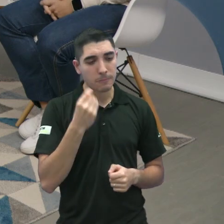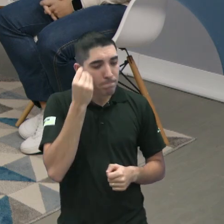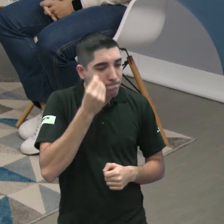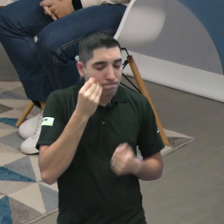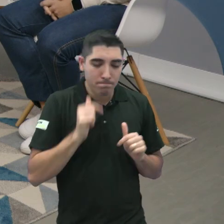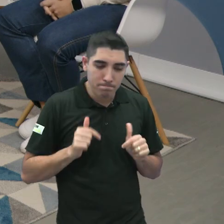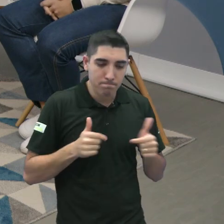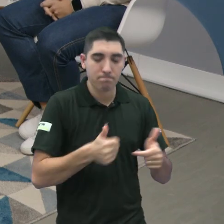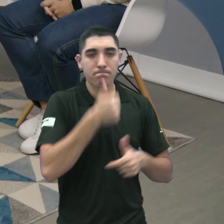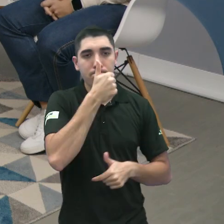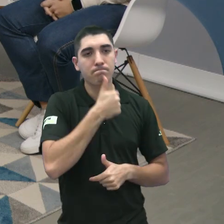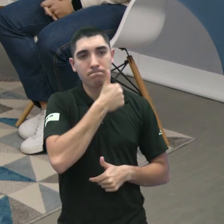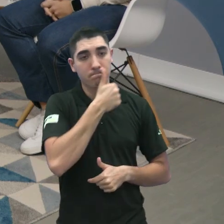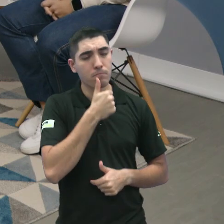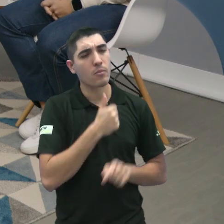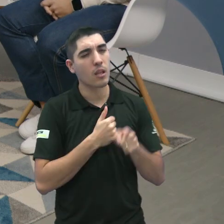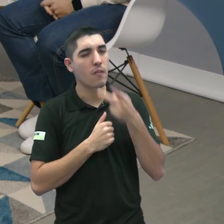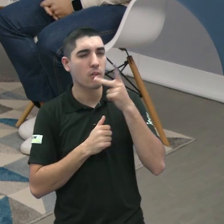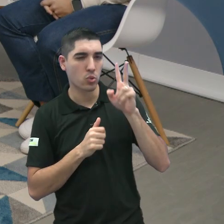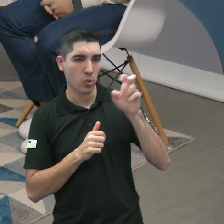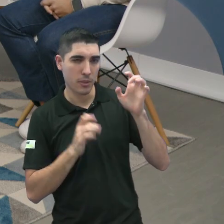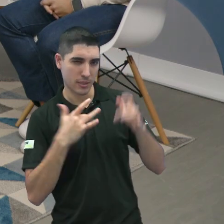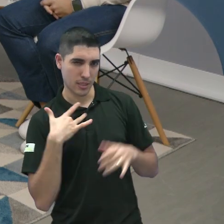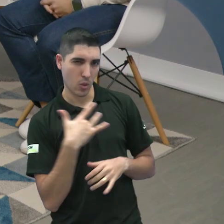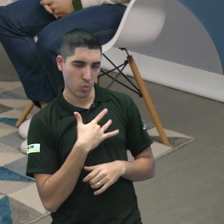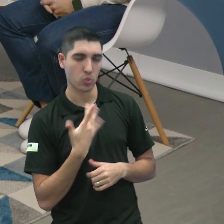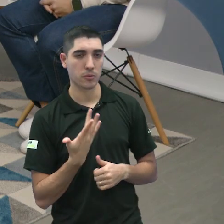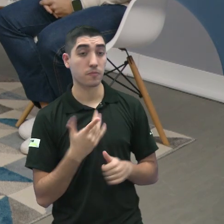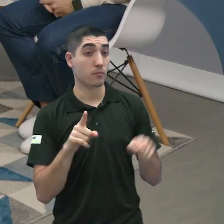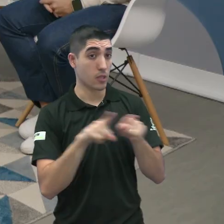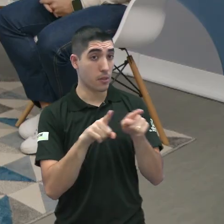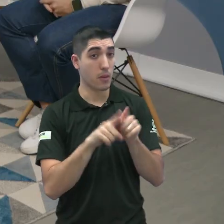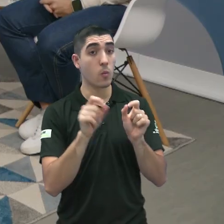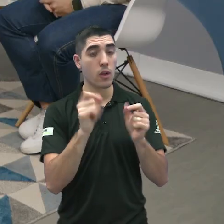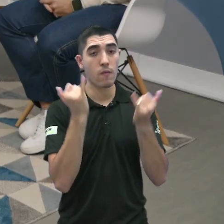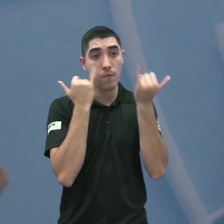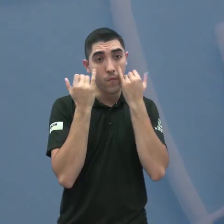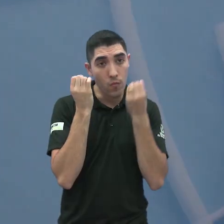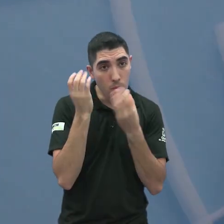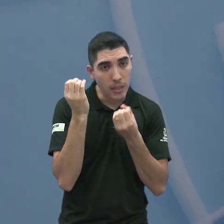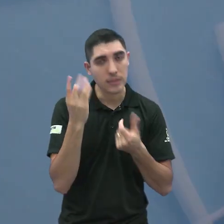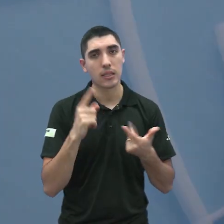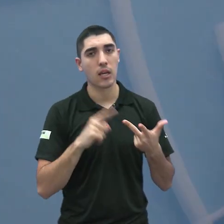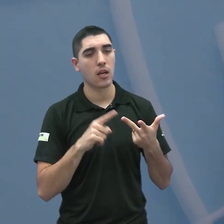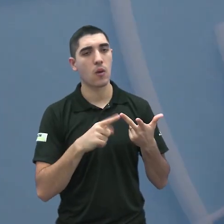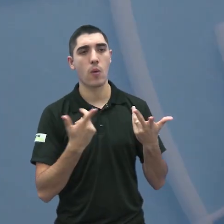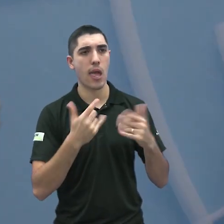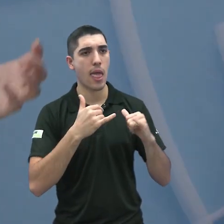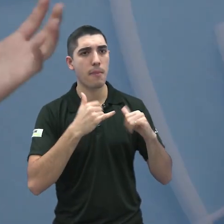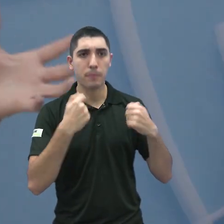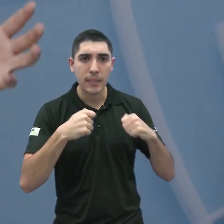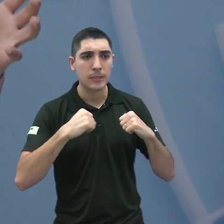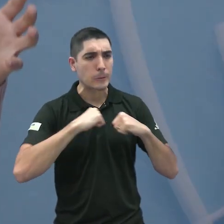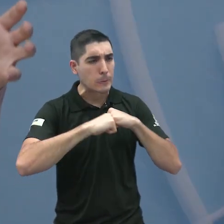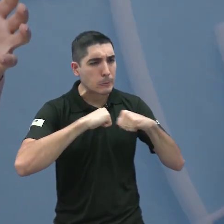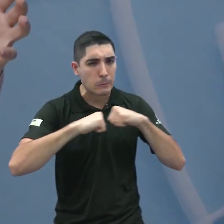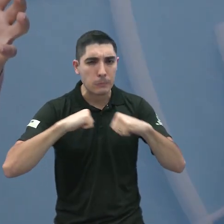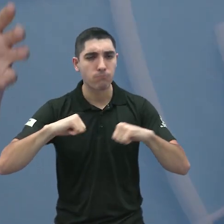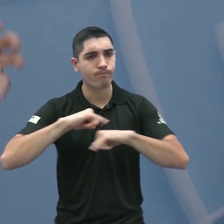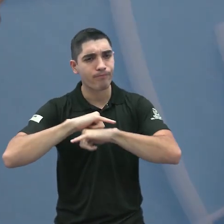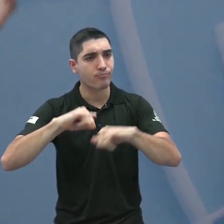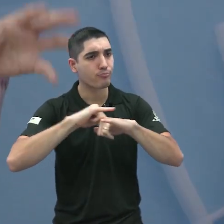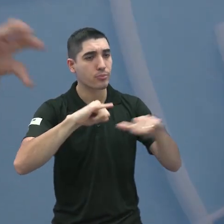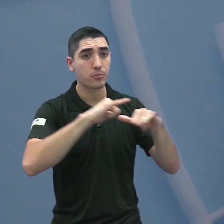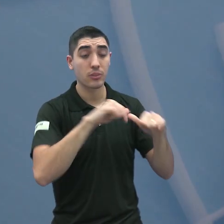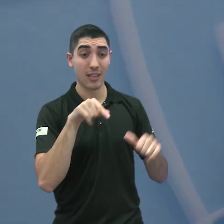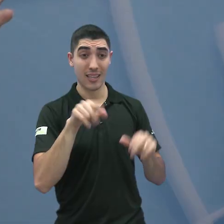Para a gente fechar esse assunto da saúde, e também mais informação, mais campanhas também, para que esse assunto